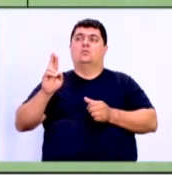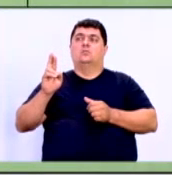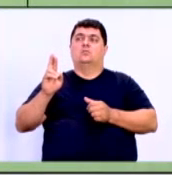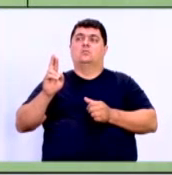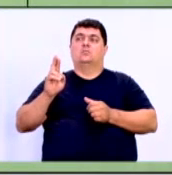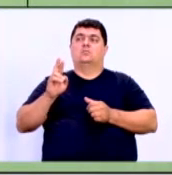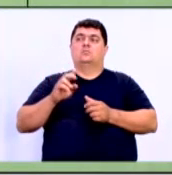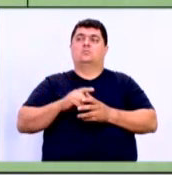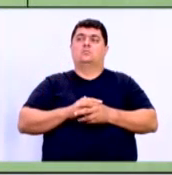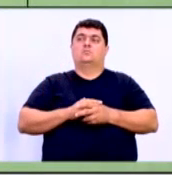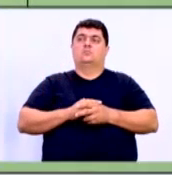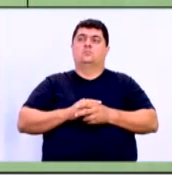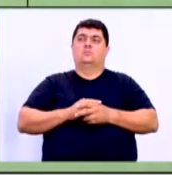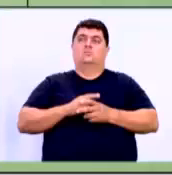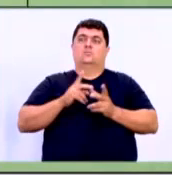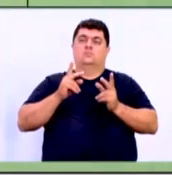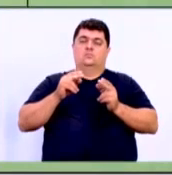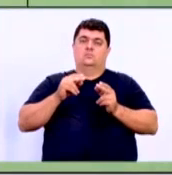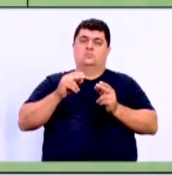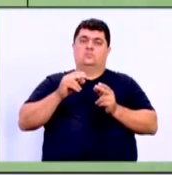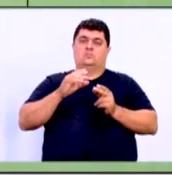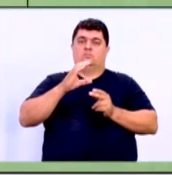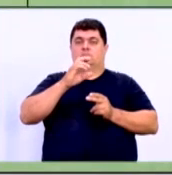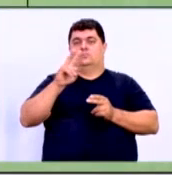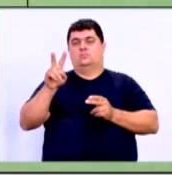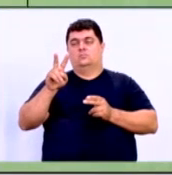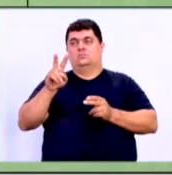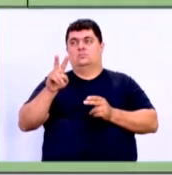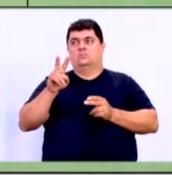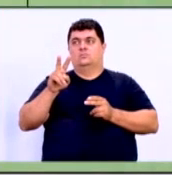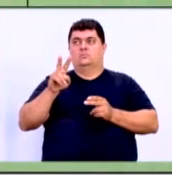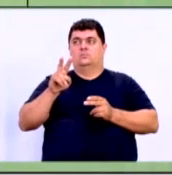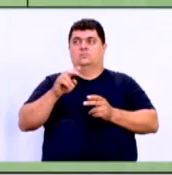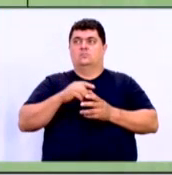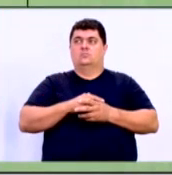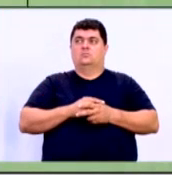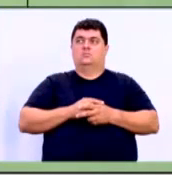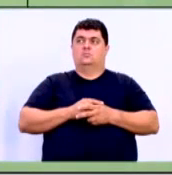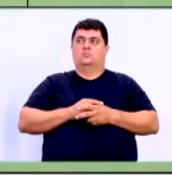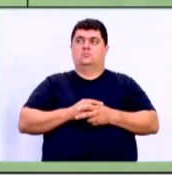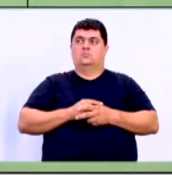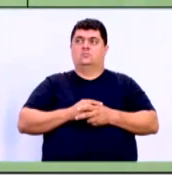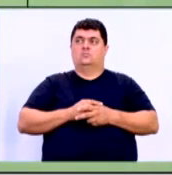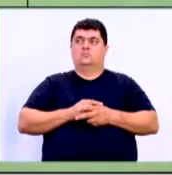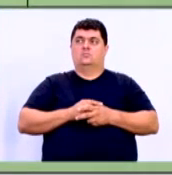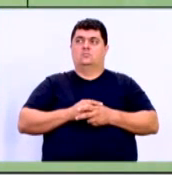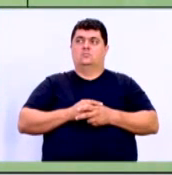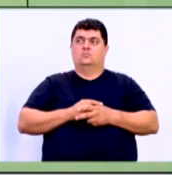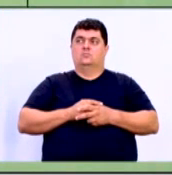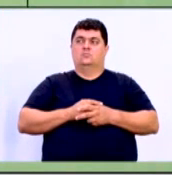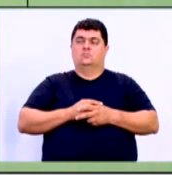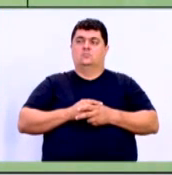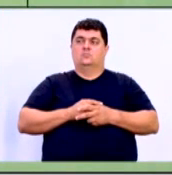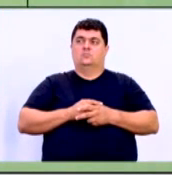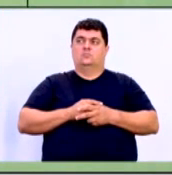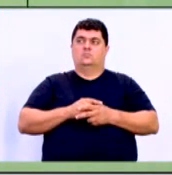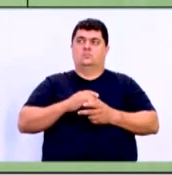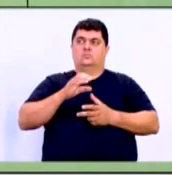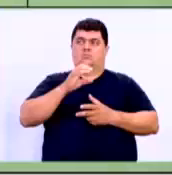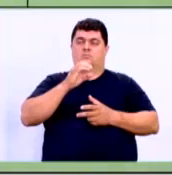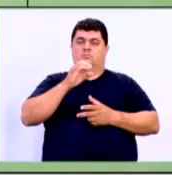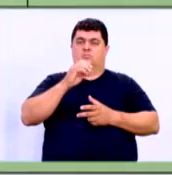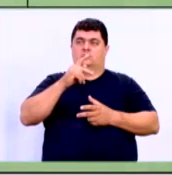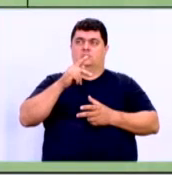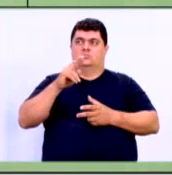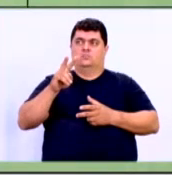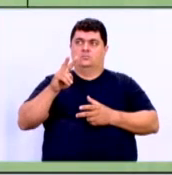custeio variável? É igual ao CPP, certo? Então, o CPV,